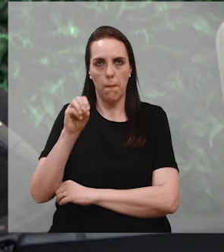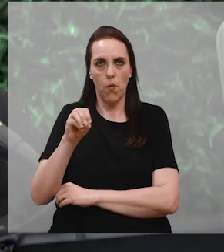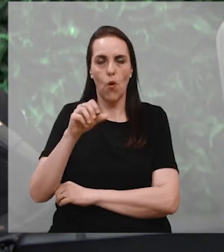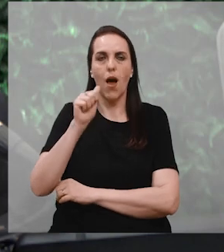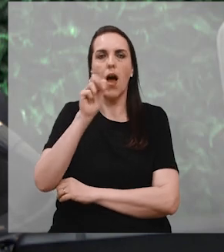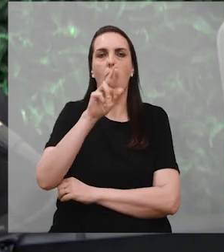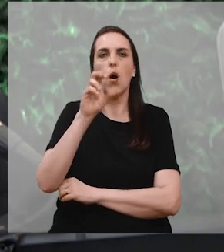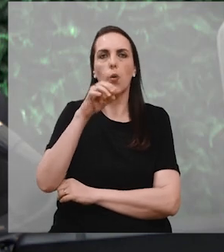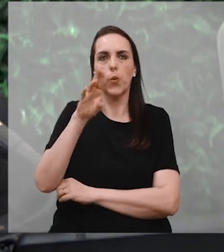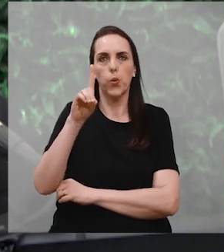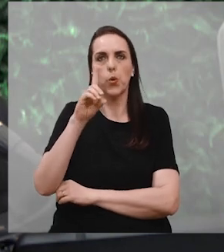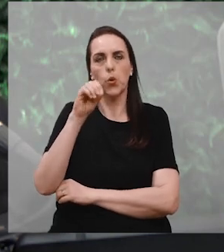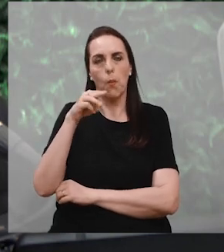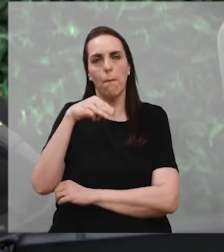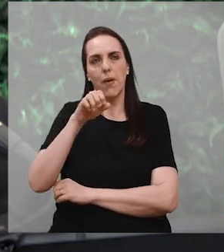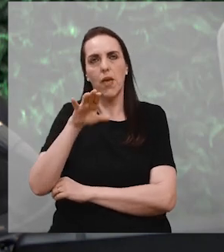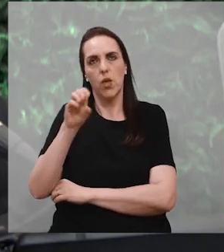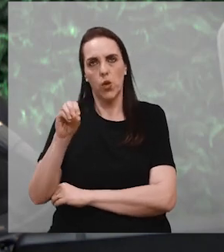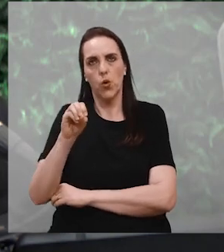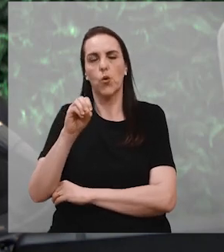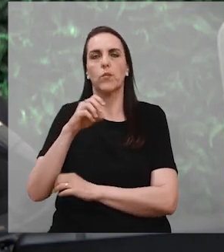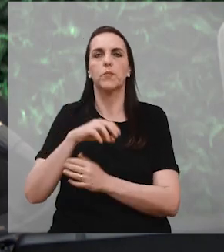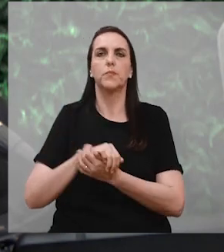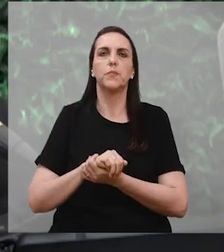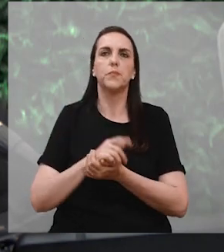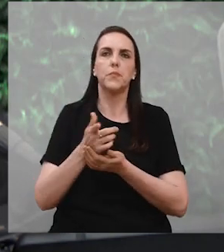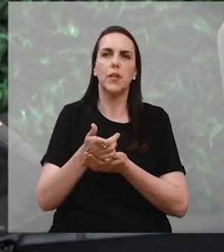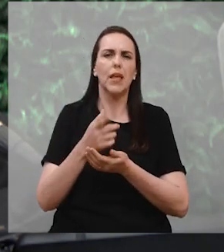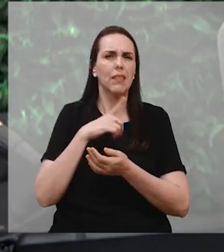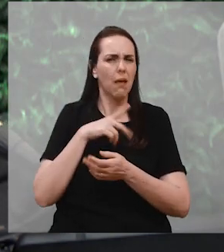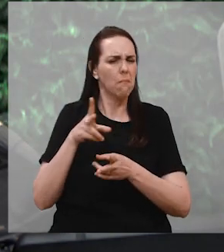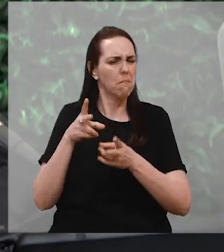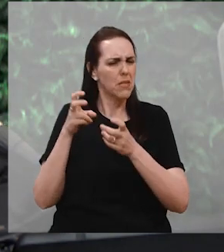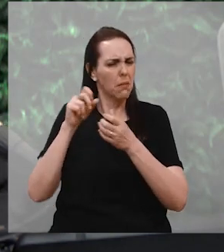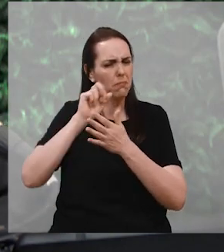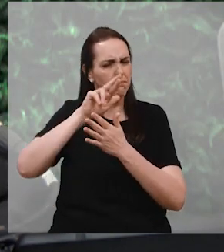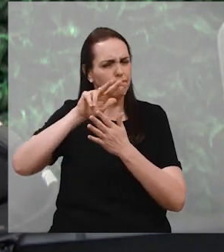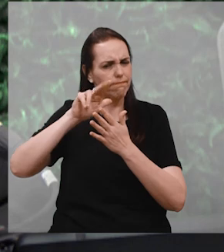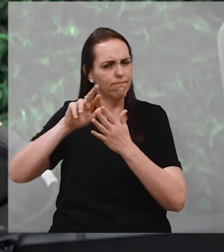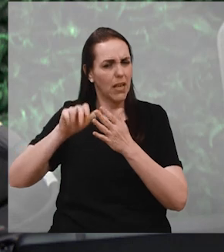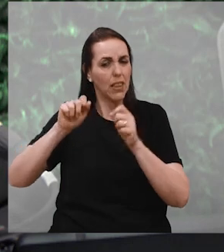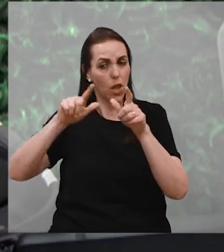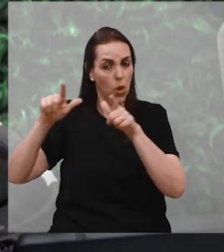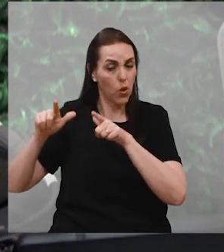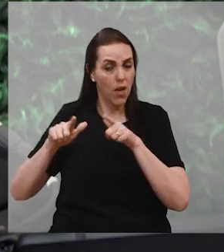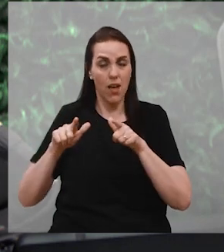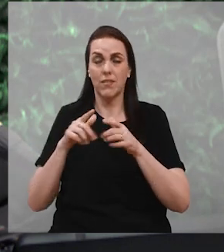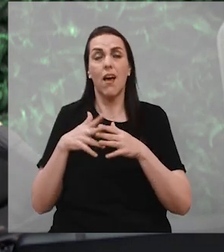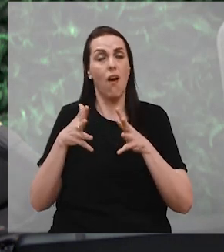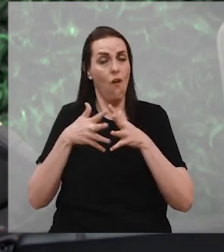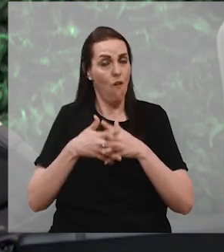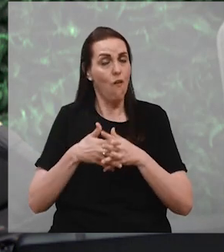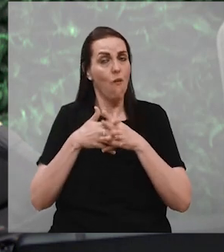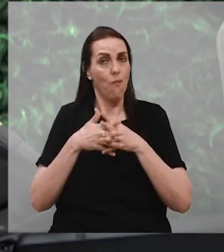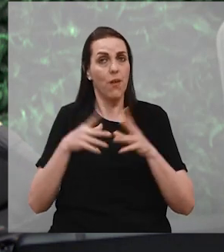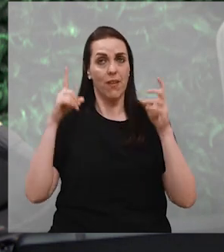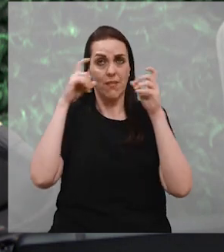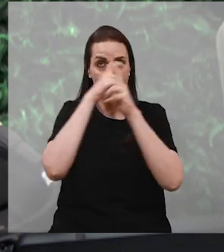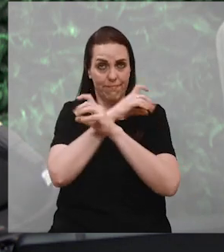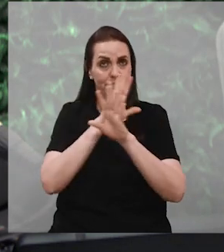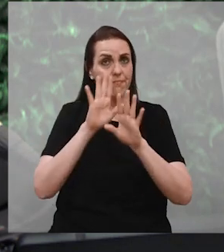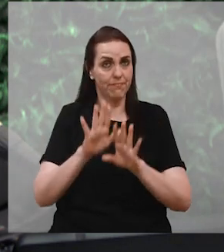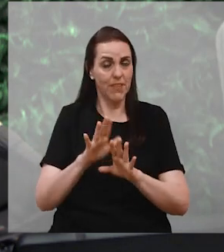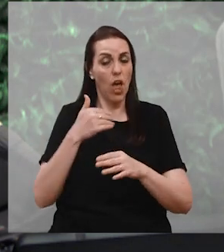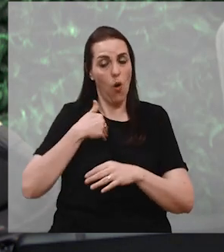do Tigre. Quem tem a oportunidade de ir em alguns desses lugares percebe de fato que ainda está muito complicado, né? Eu